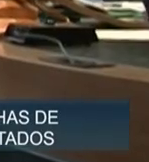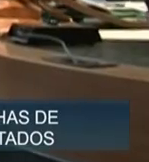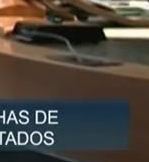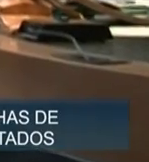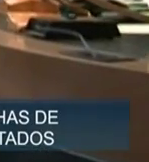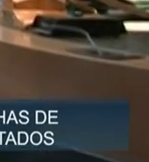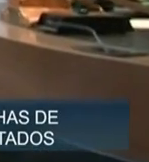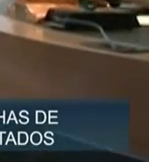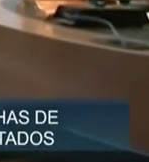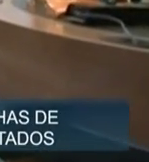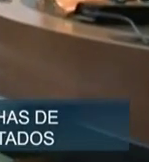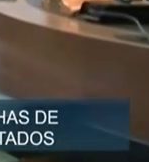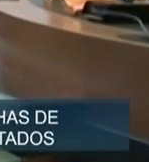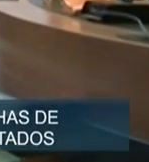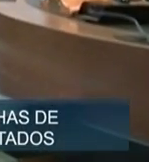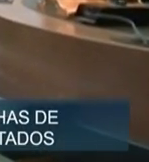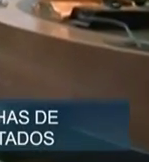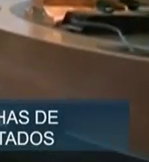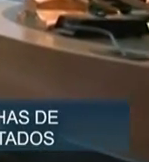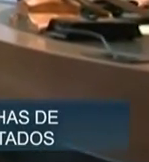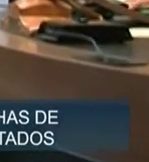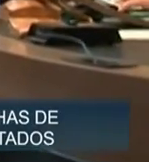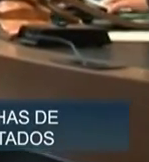Corretora Brasil Plural.